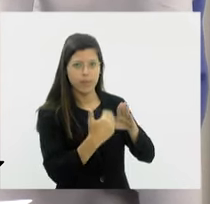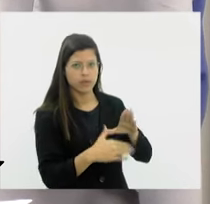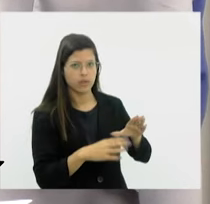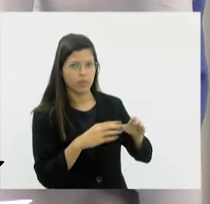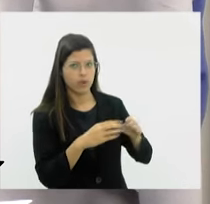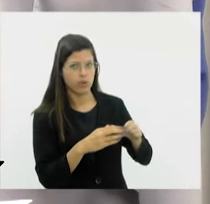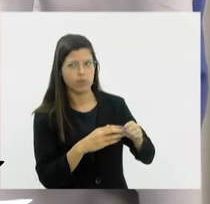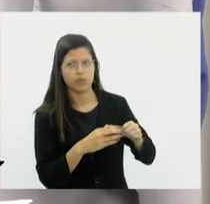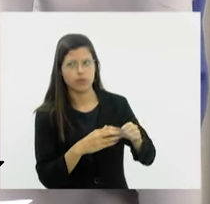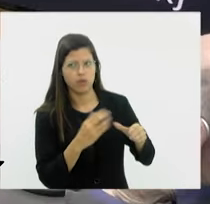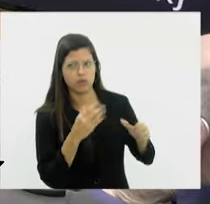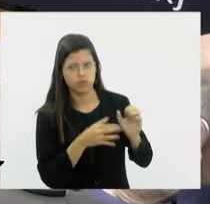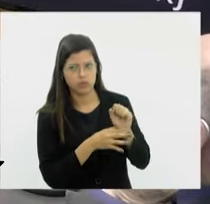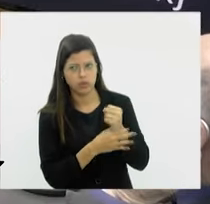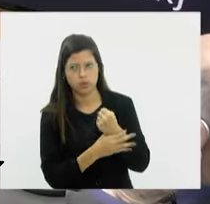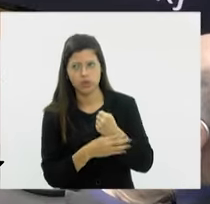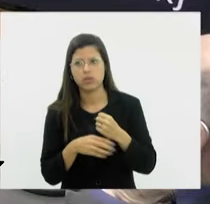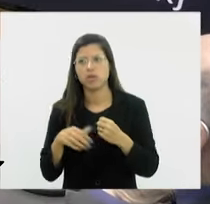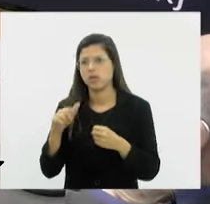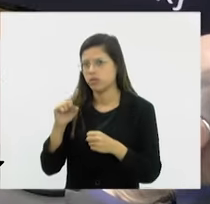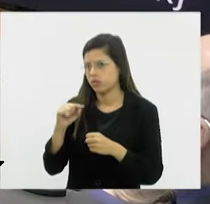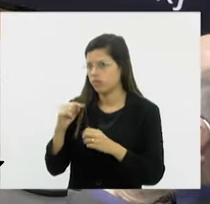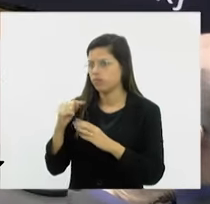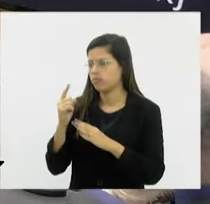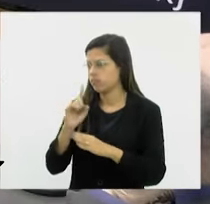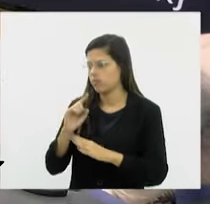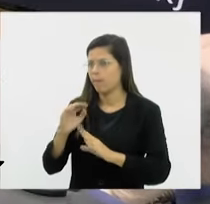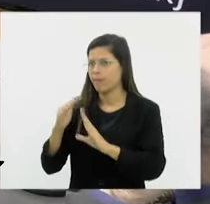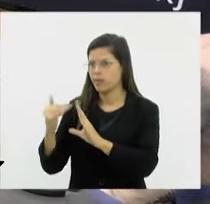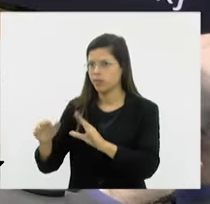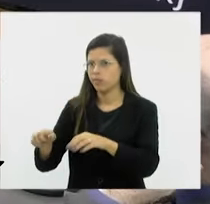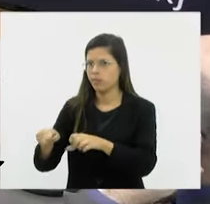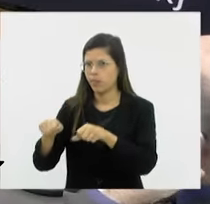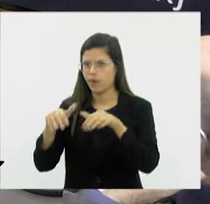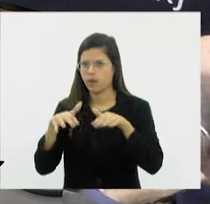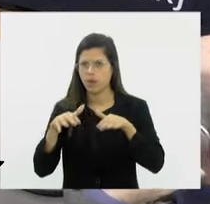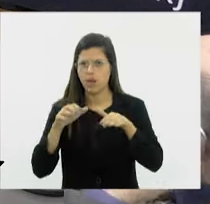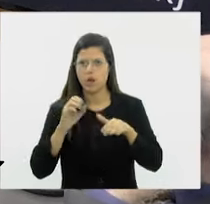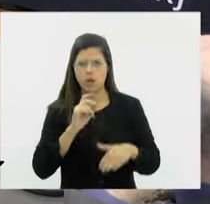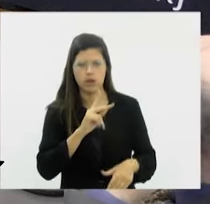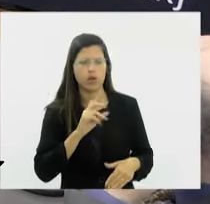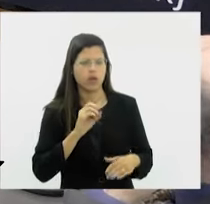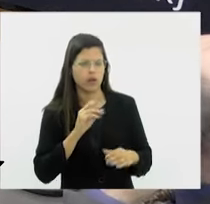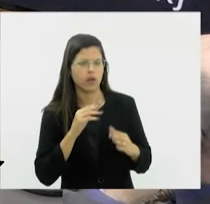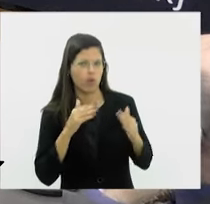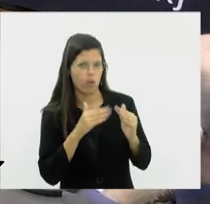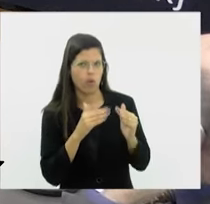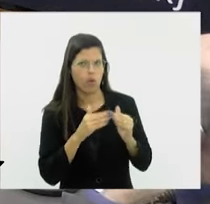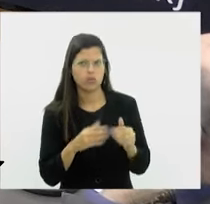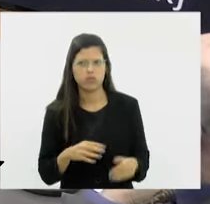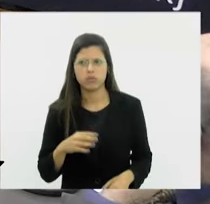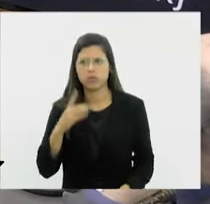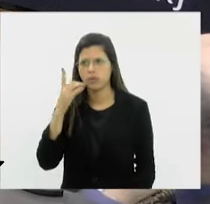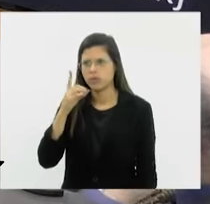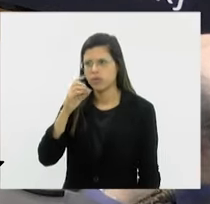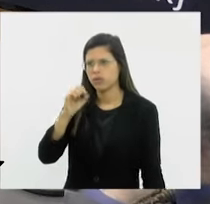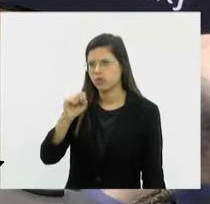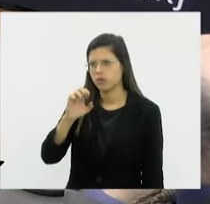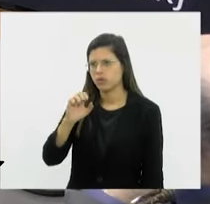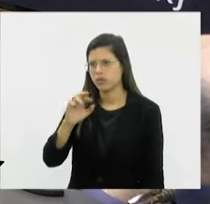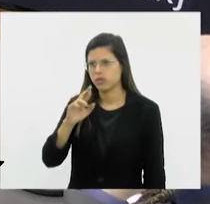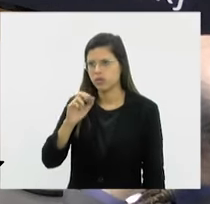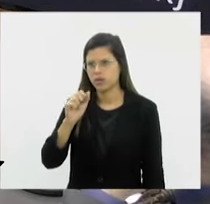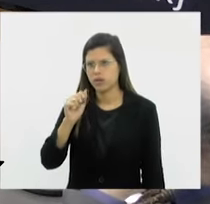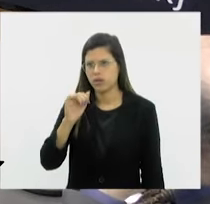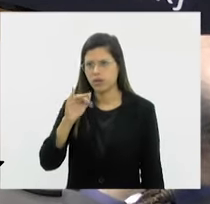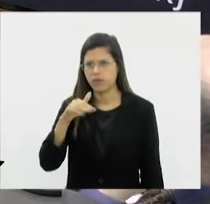um substitutivo? Não. Para o plenário. Para o plenário. Ok. De acordo. Deputado Serafini. Se a gente rejeita a emenda, como é que